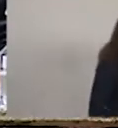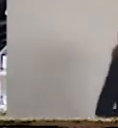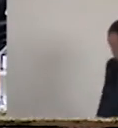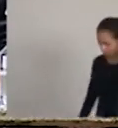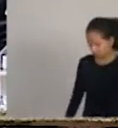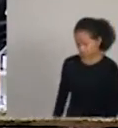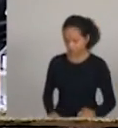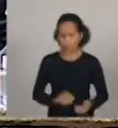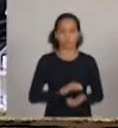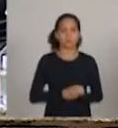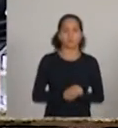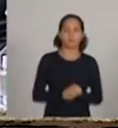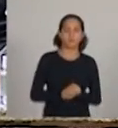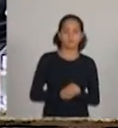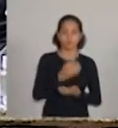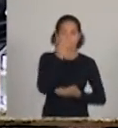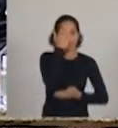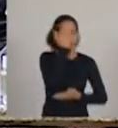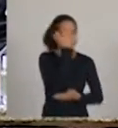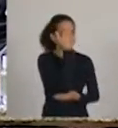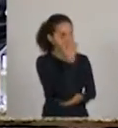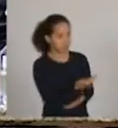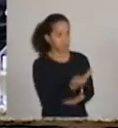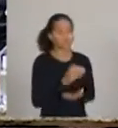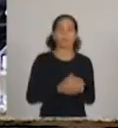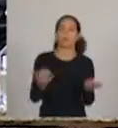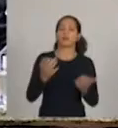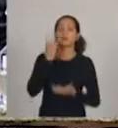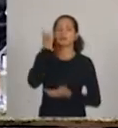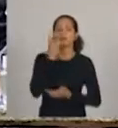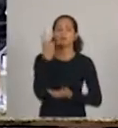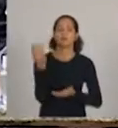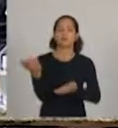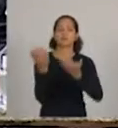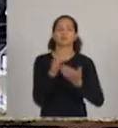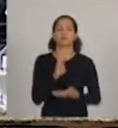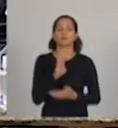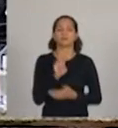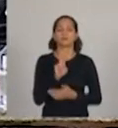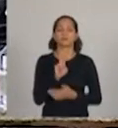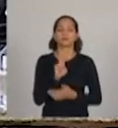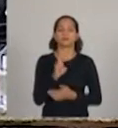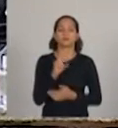Obrigado, deputado Alexandre Chambinho. Com a palavra, deputado Bruno Lamas.